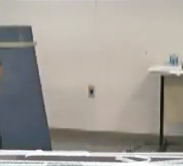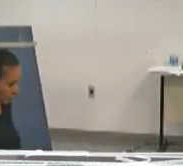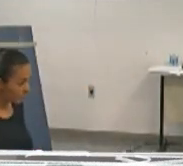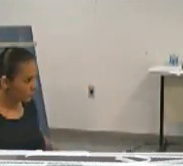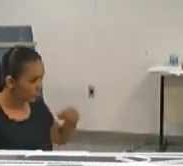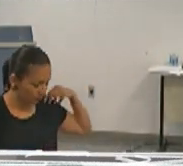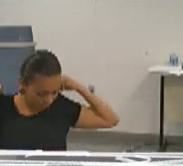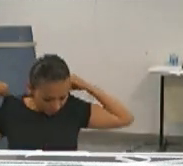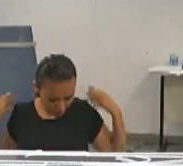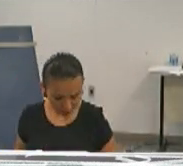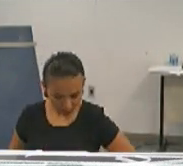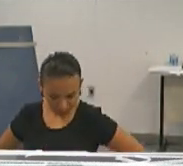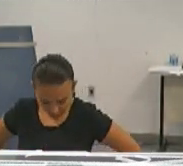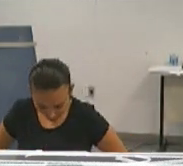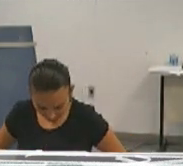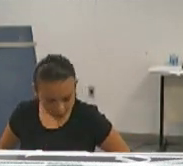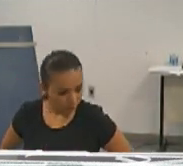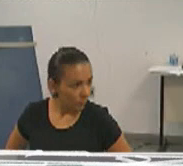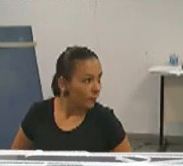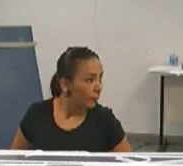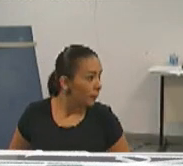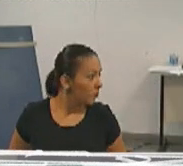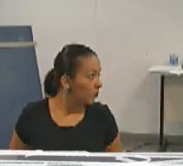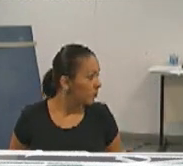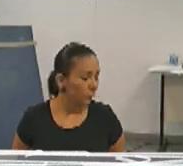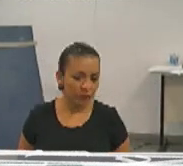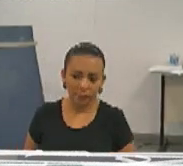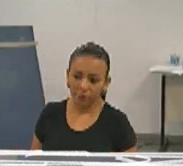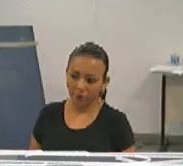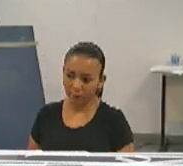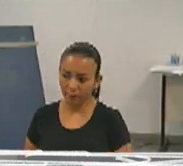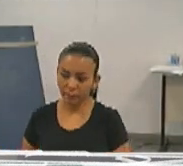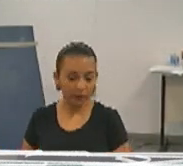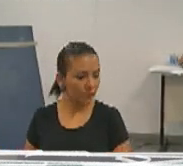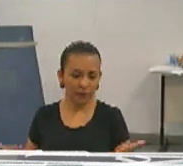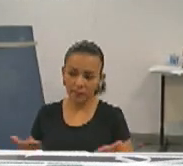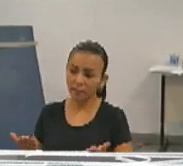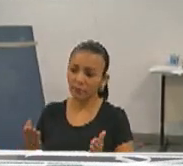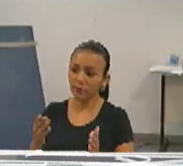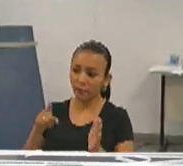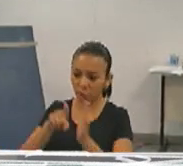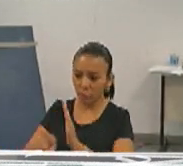Deixa eu ver. Todos fizeram. É, sim, agora a professora Liane.